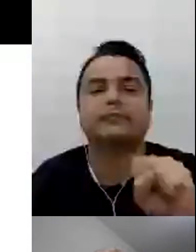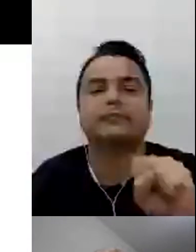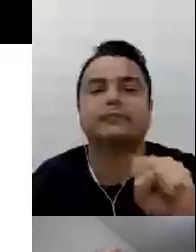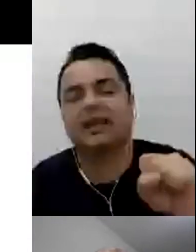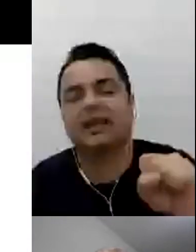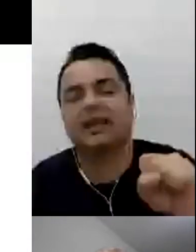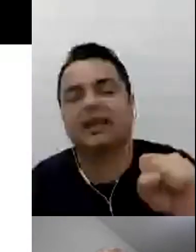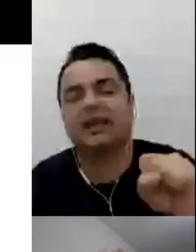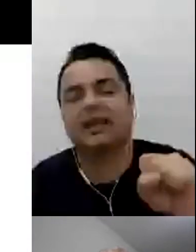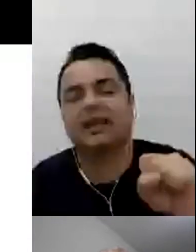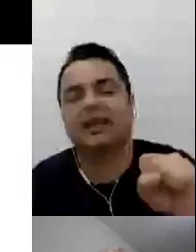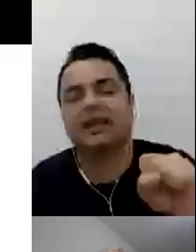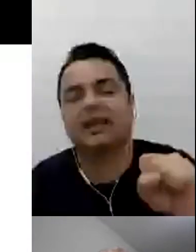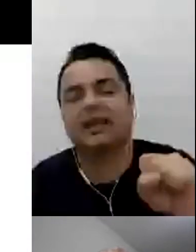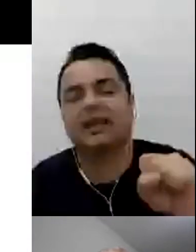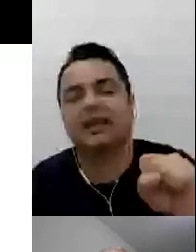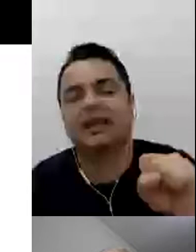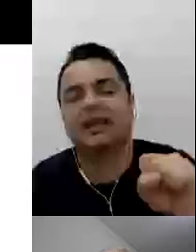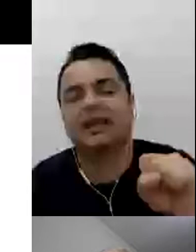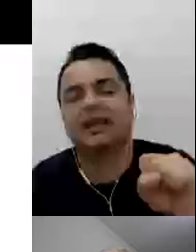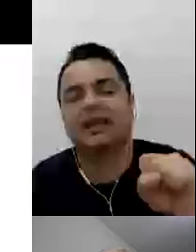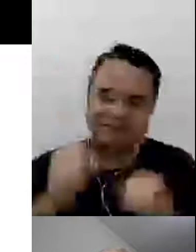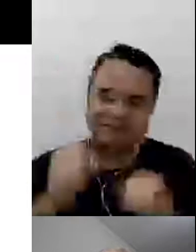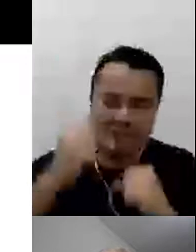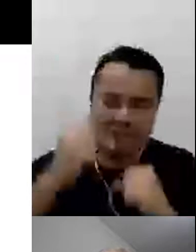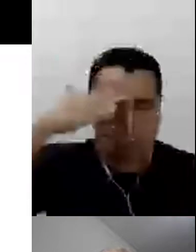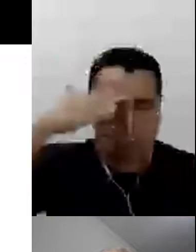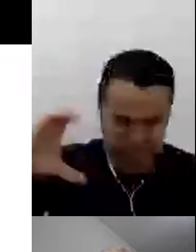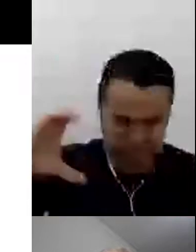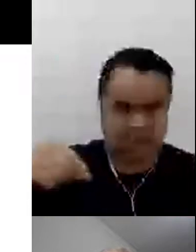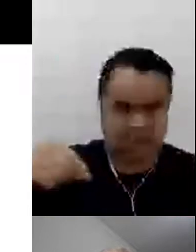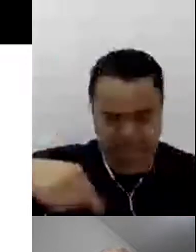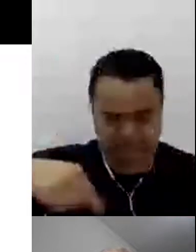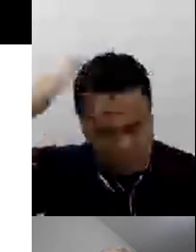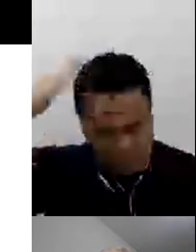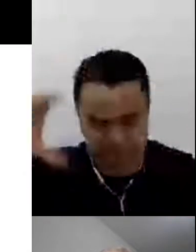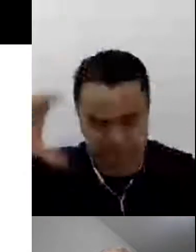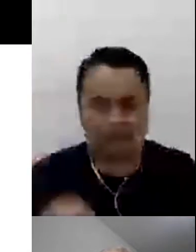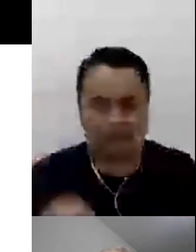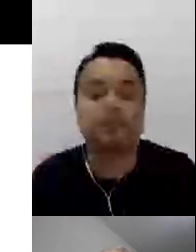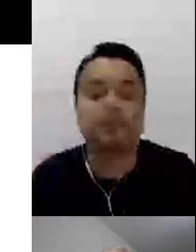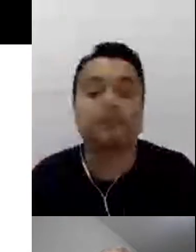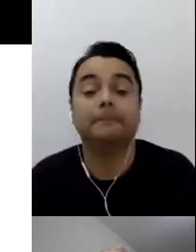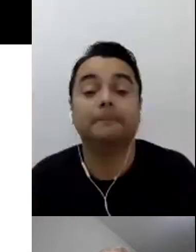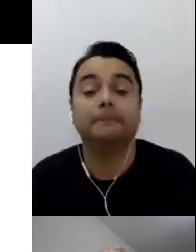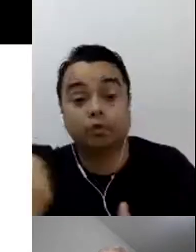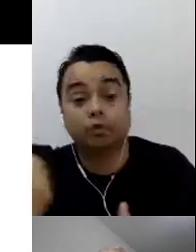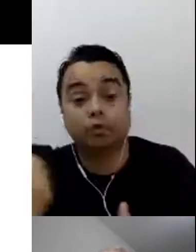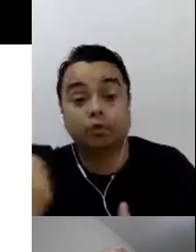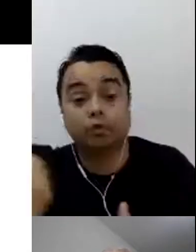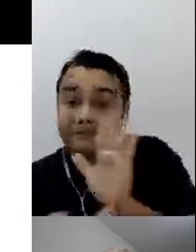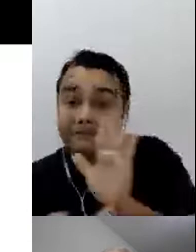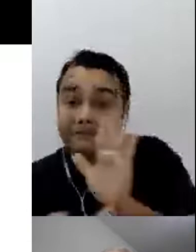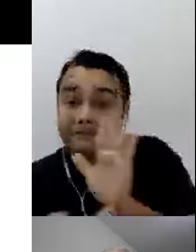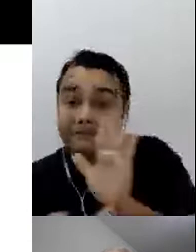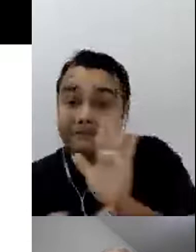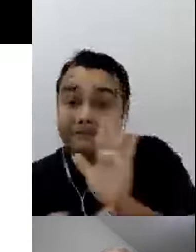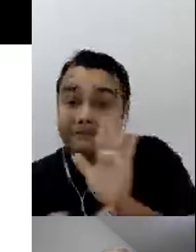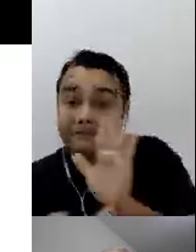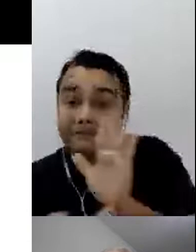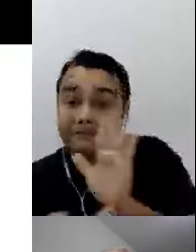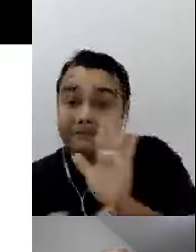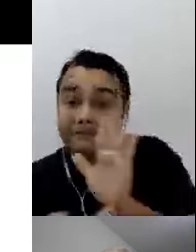gente fabrica aqui na fábrica de Curitiba. Então, a gente desenha esse produto, faz a engenharia